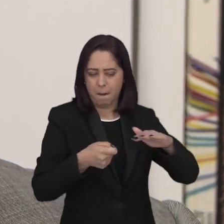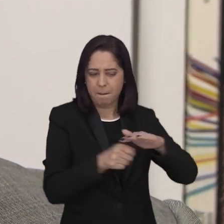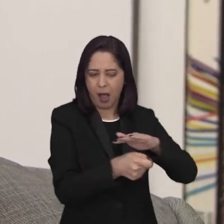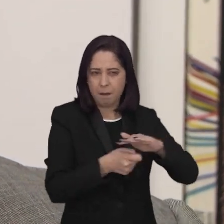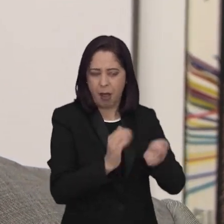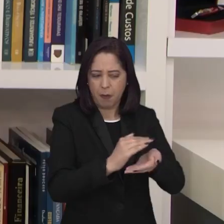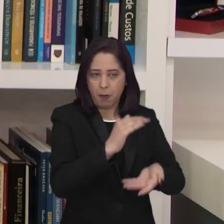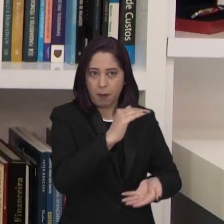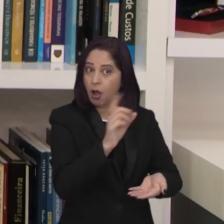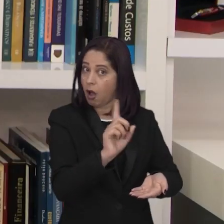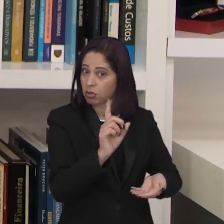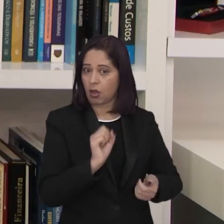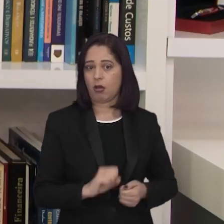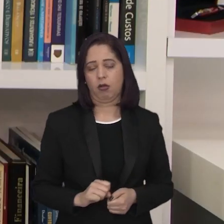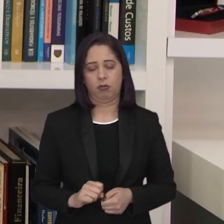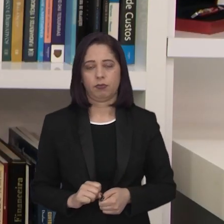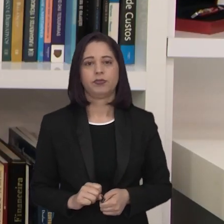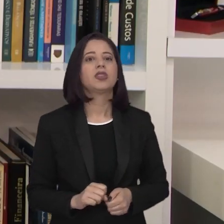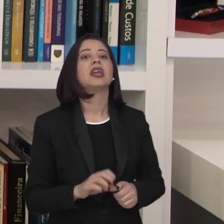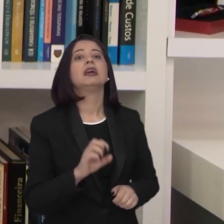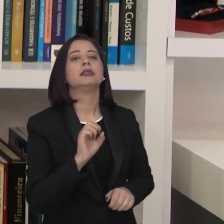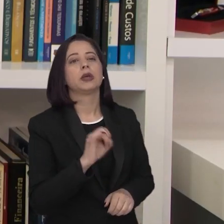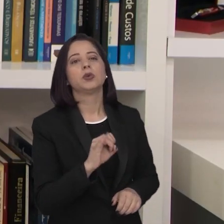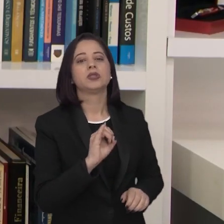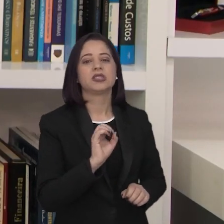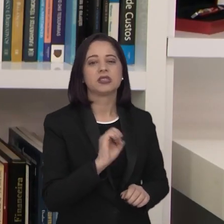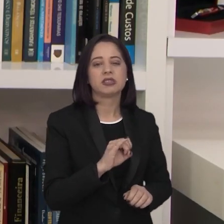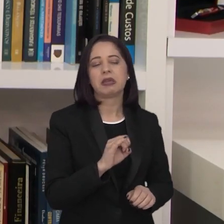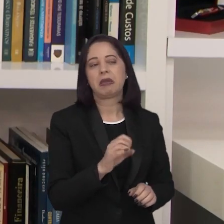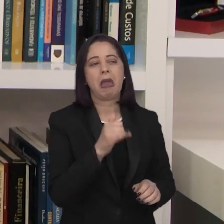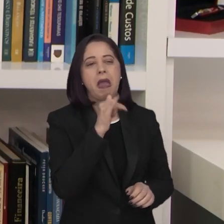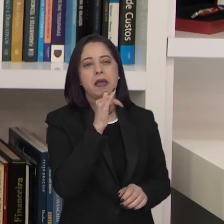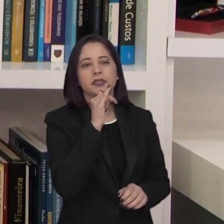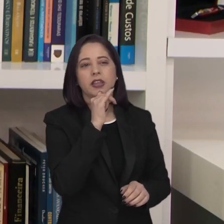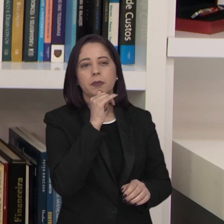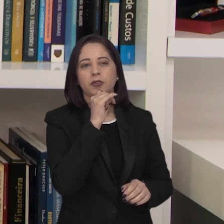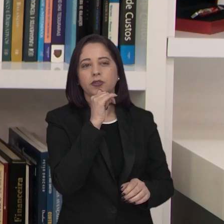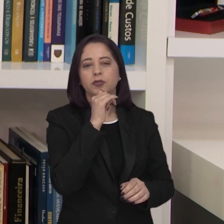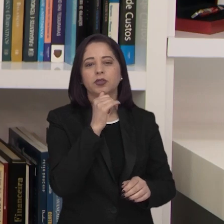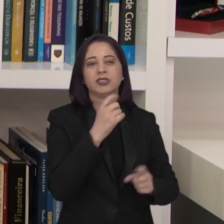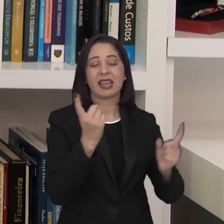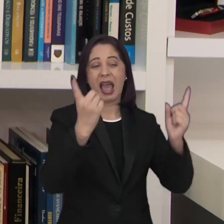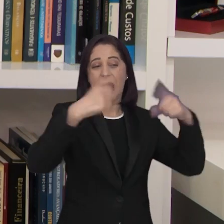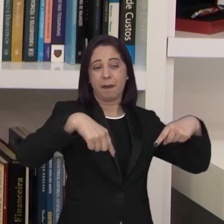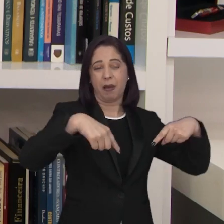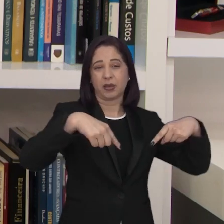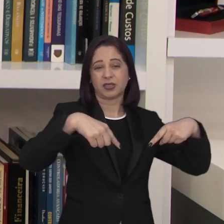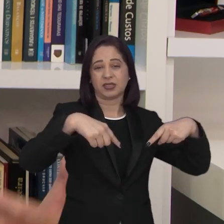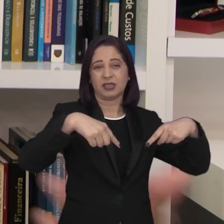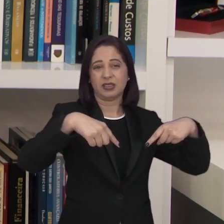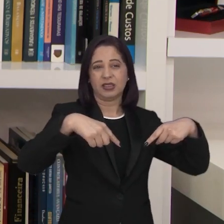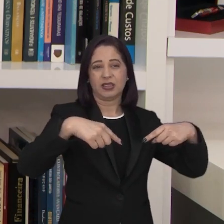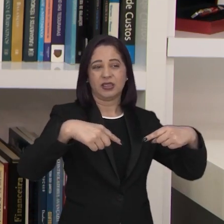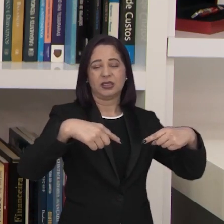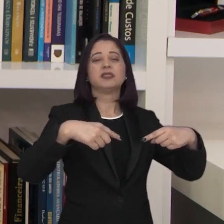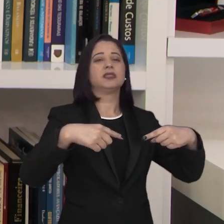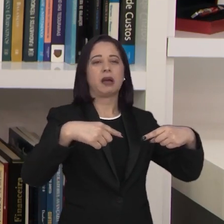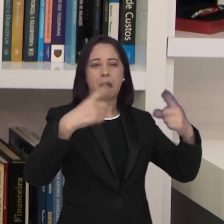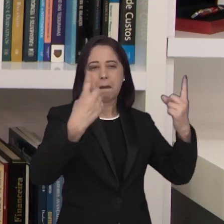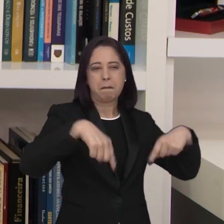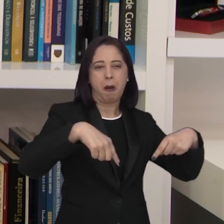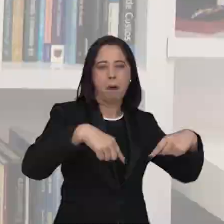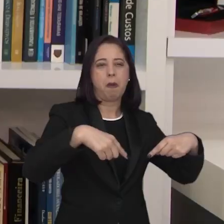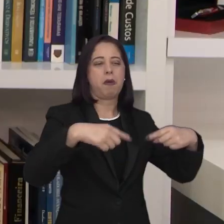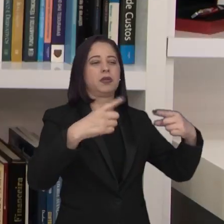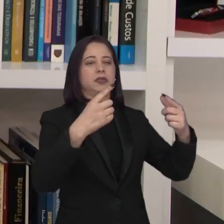de investimento. Quando você coloca numa aposta online, jogos de bicho, é regulamentado até fora do país, você pode investir tudo